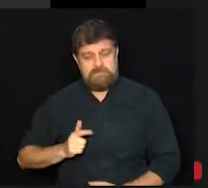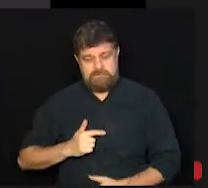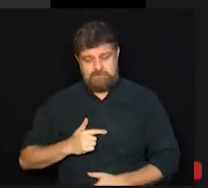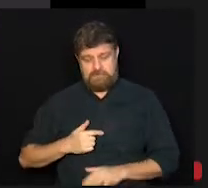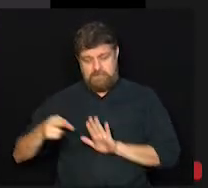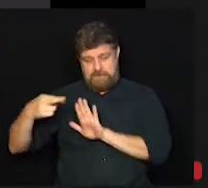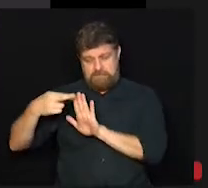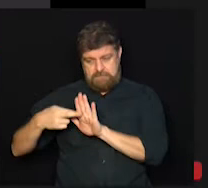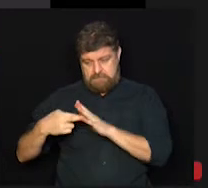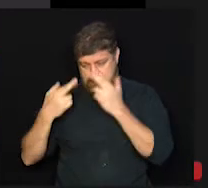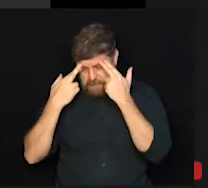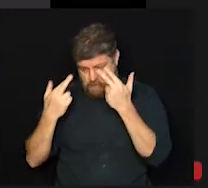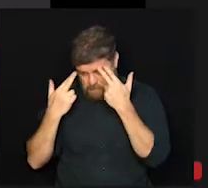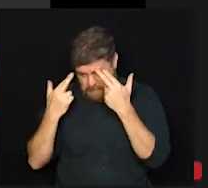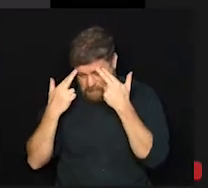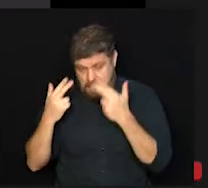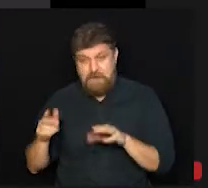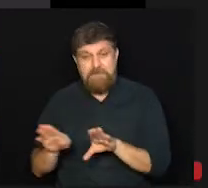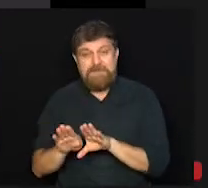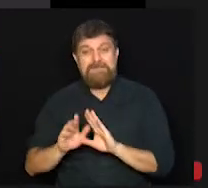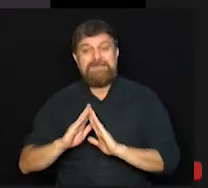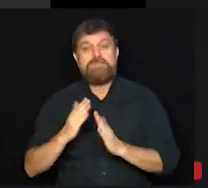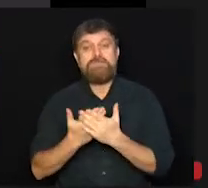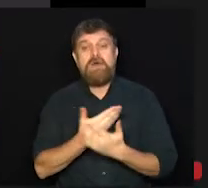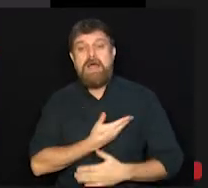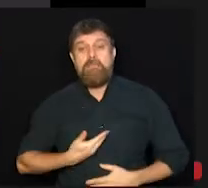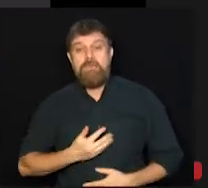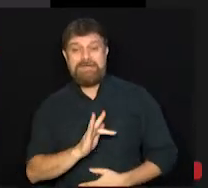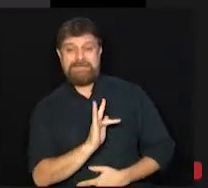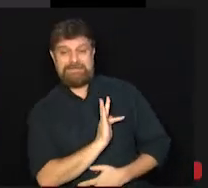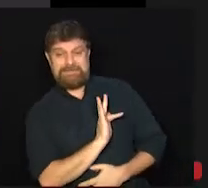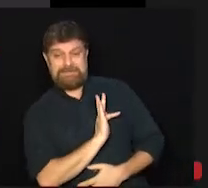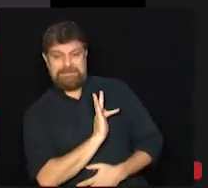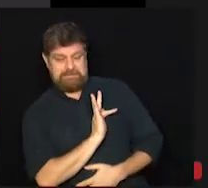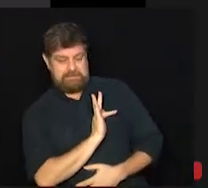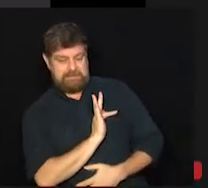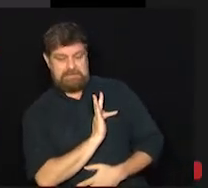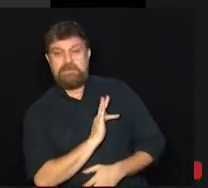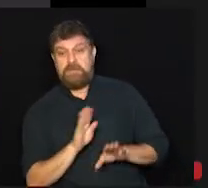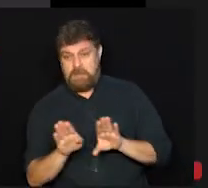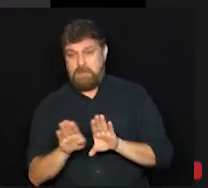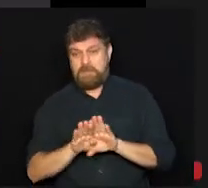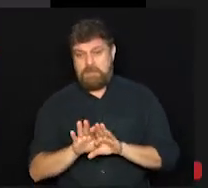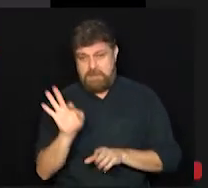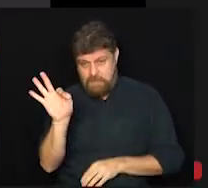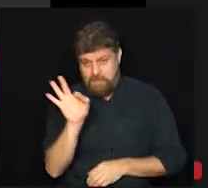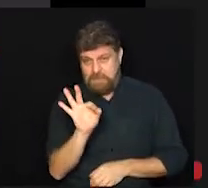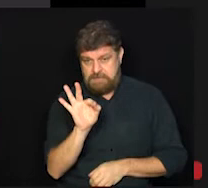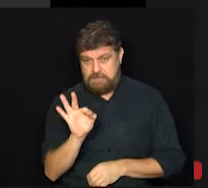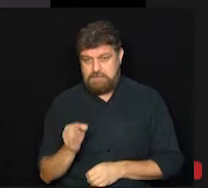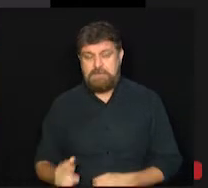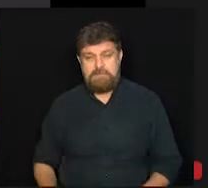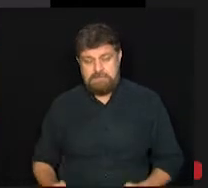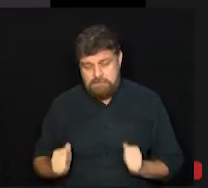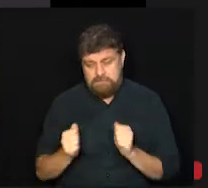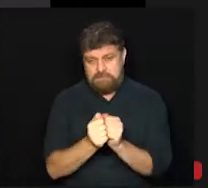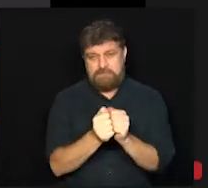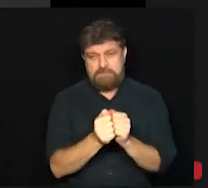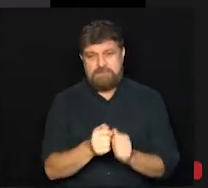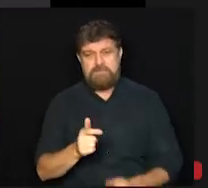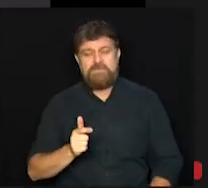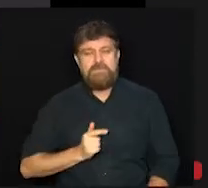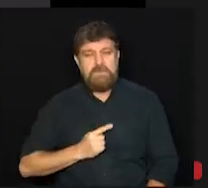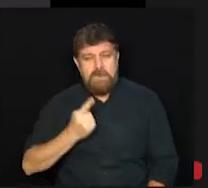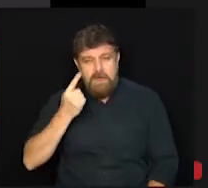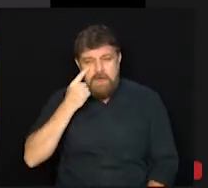regulares, mas existem também as escolas públicas técnicas nesse percentual. Se vocês olharem a